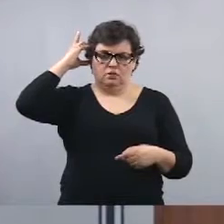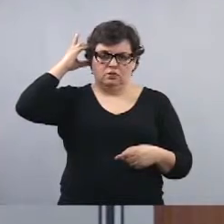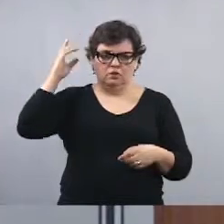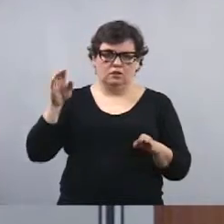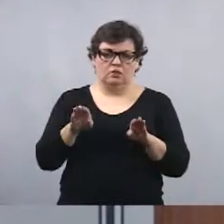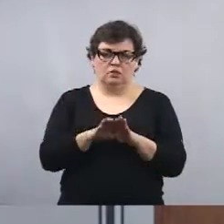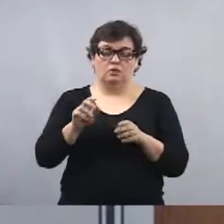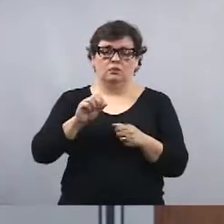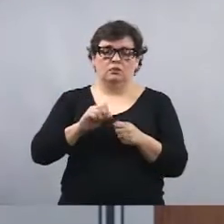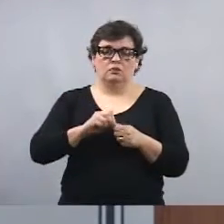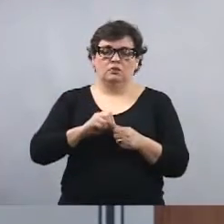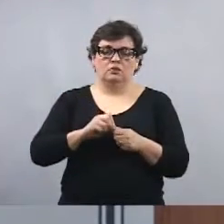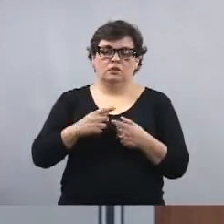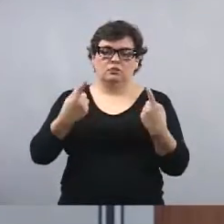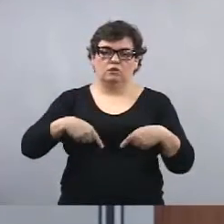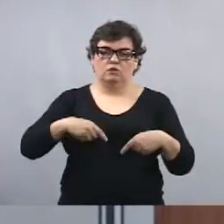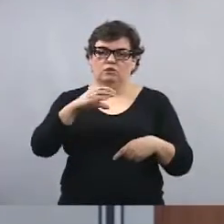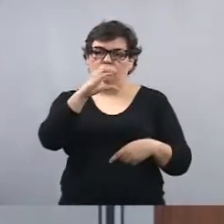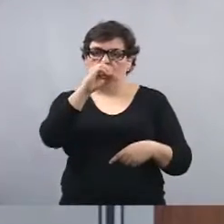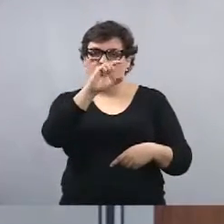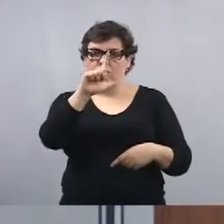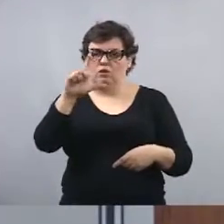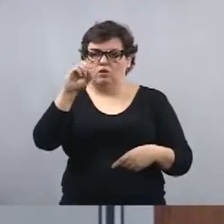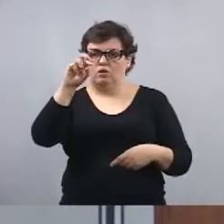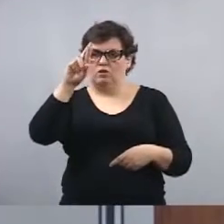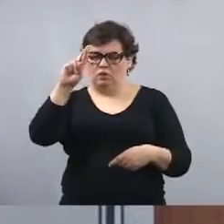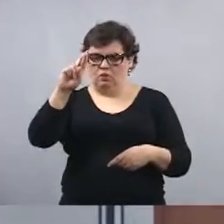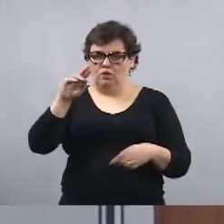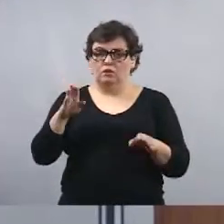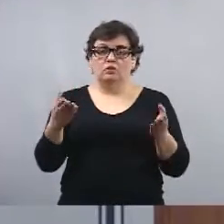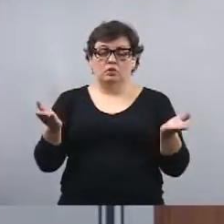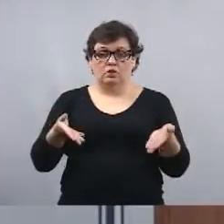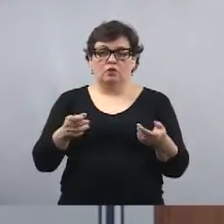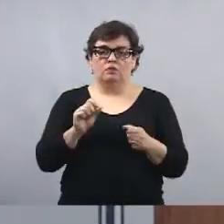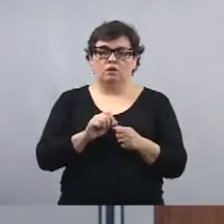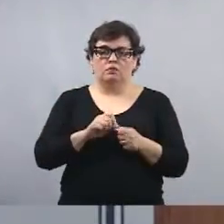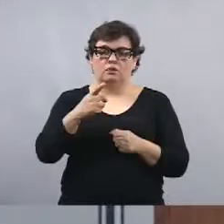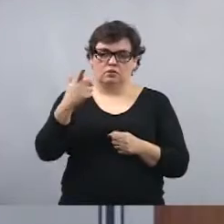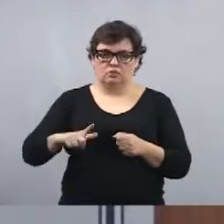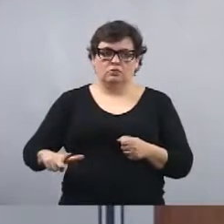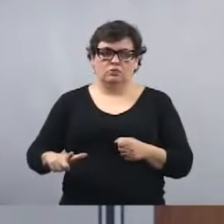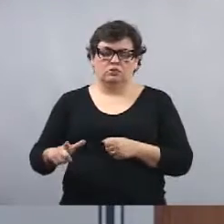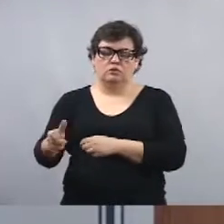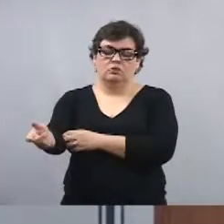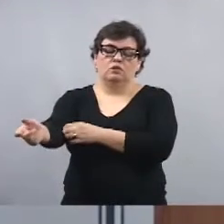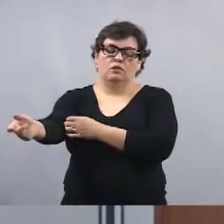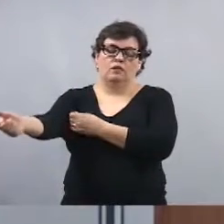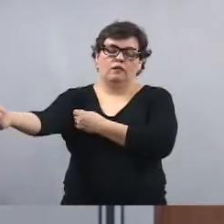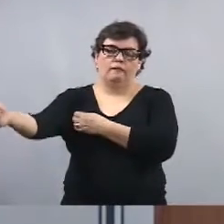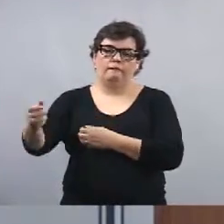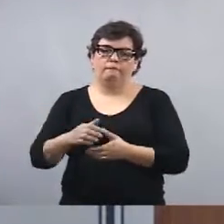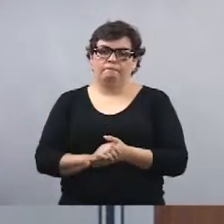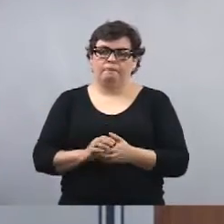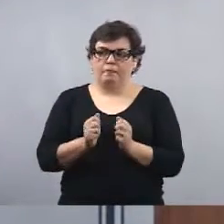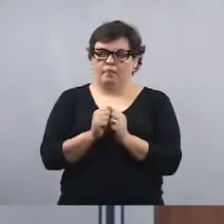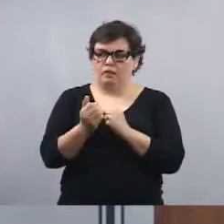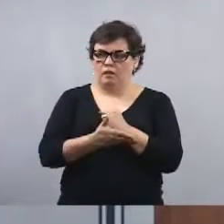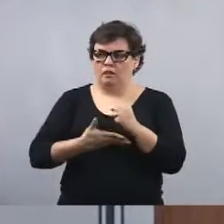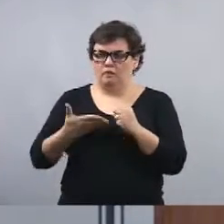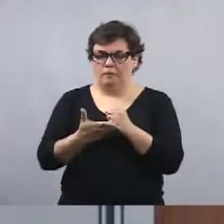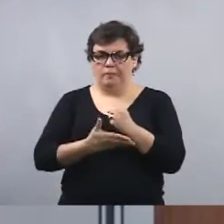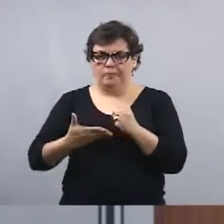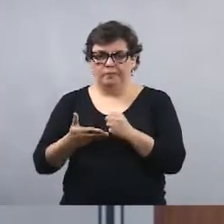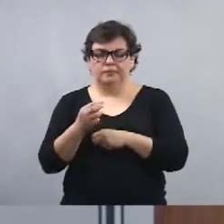nesse momento, tendo base, tendo materialidade consubstanciada nas gravações e nos